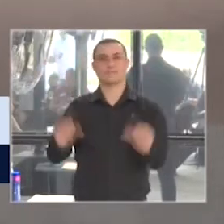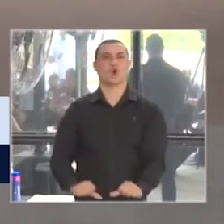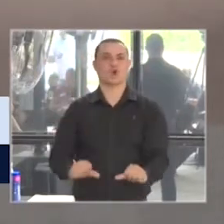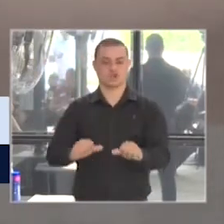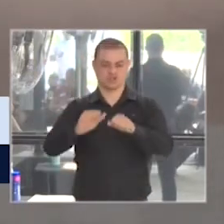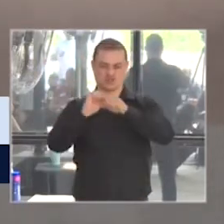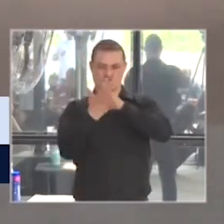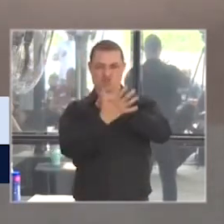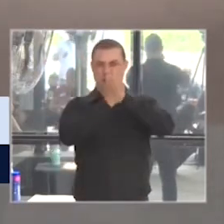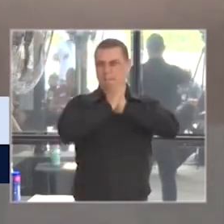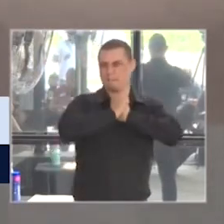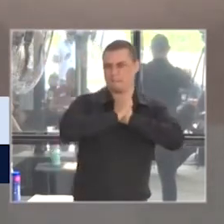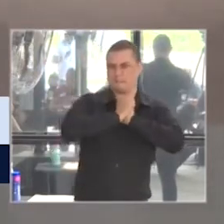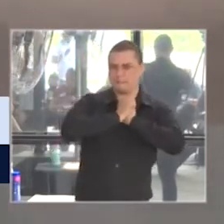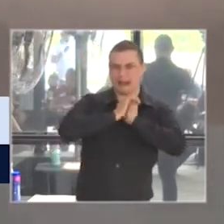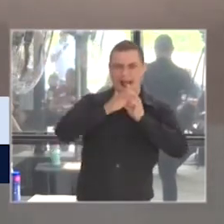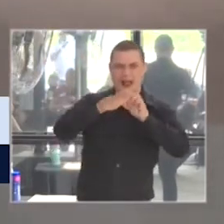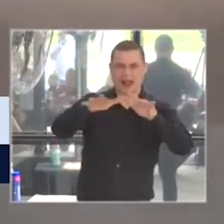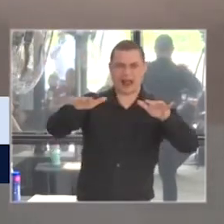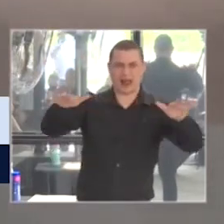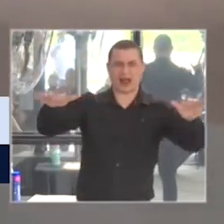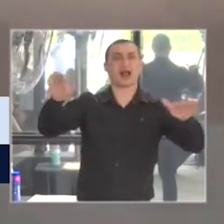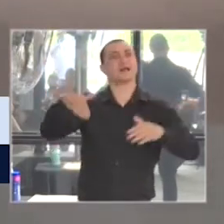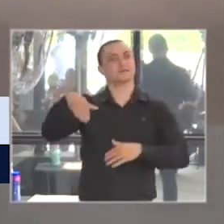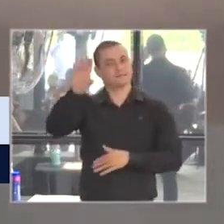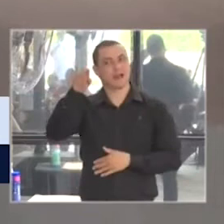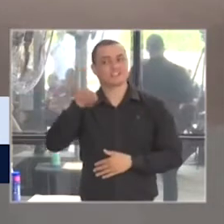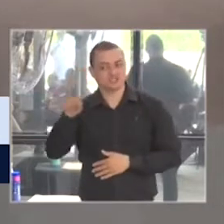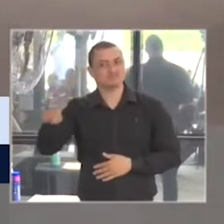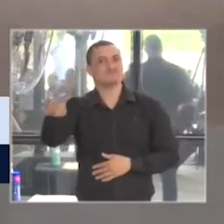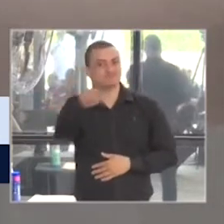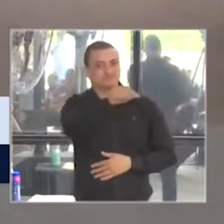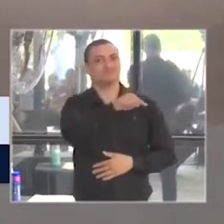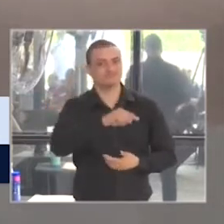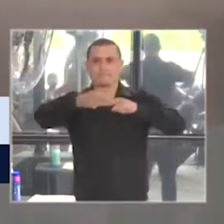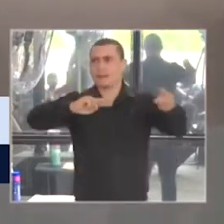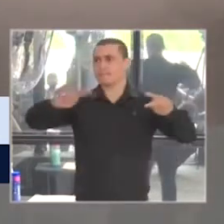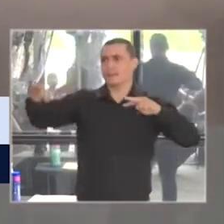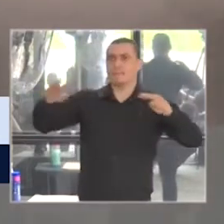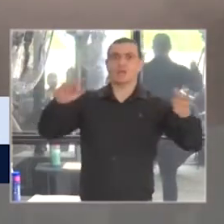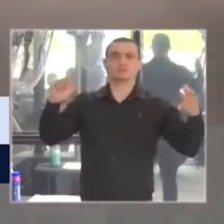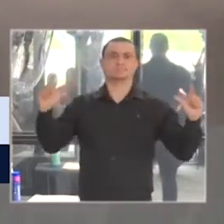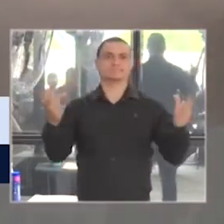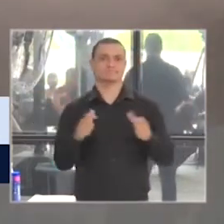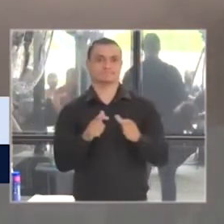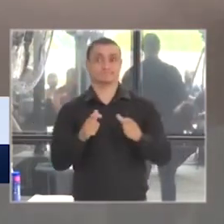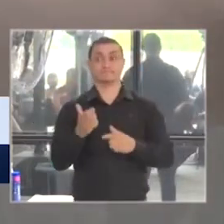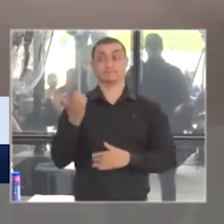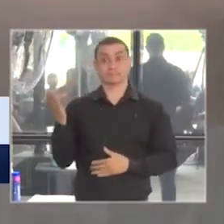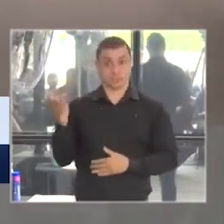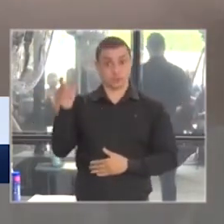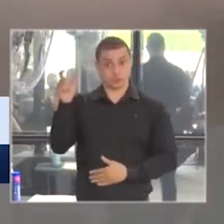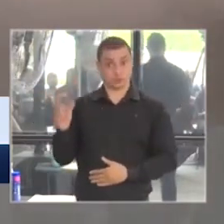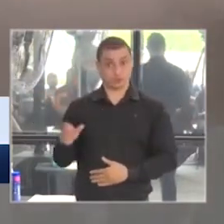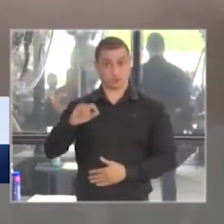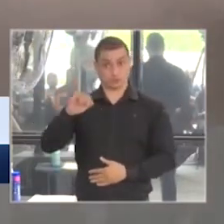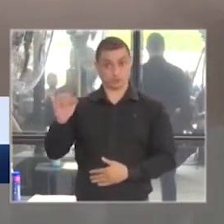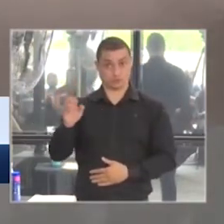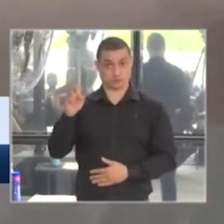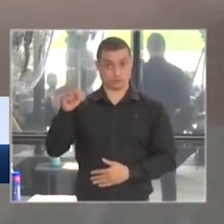o local mais propício para a transmissão do vírus. O secretário Jean mostrou a